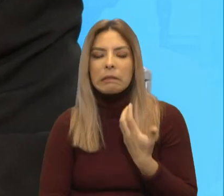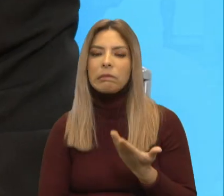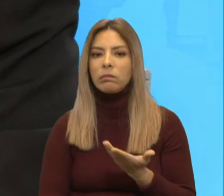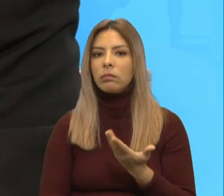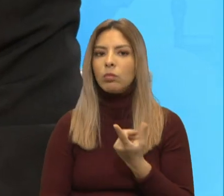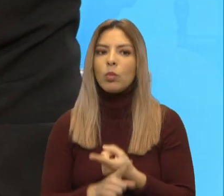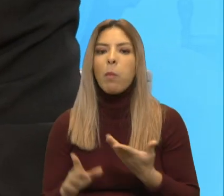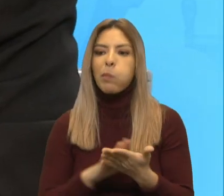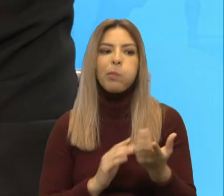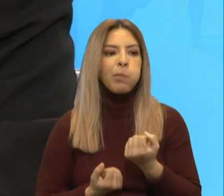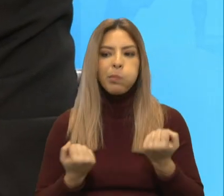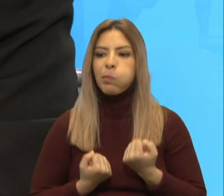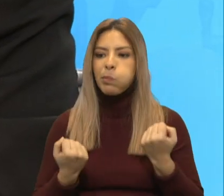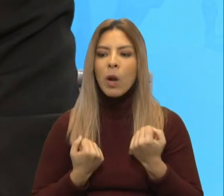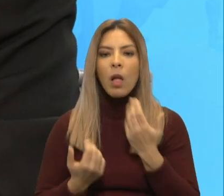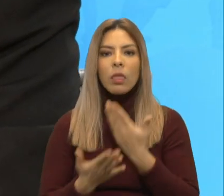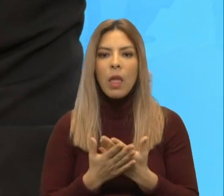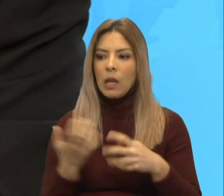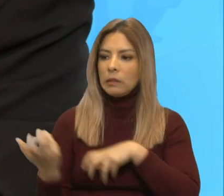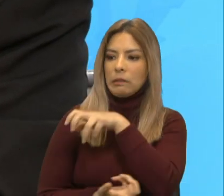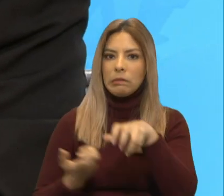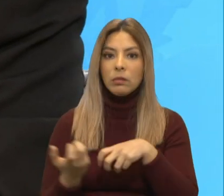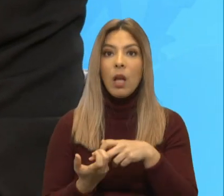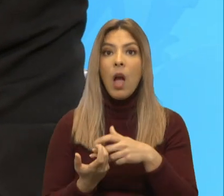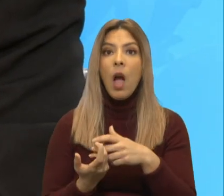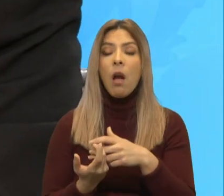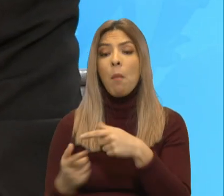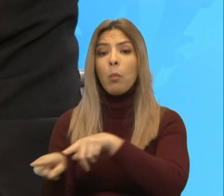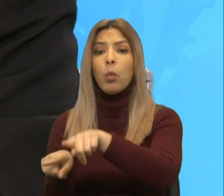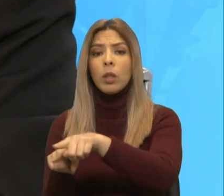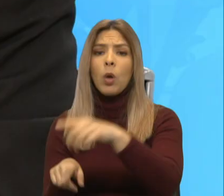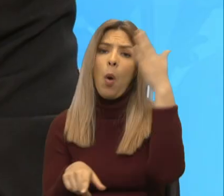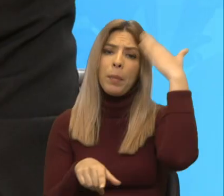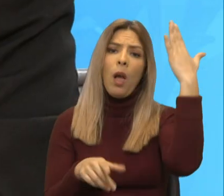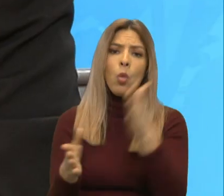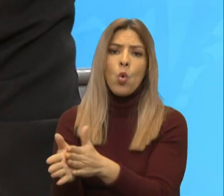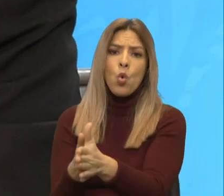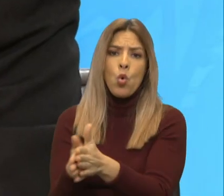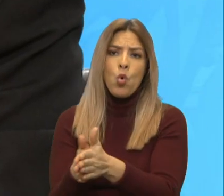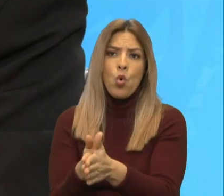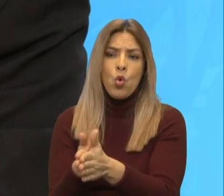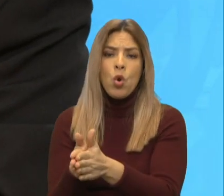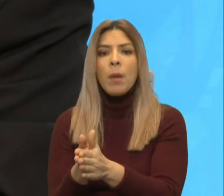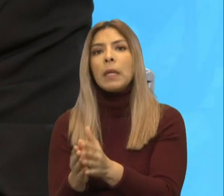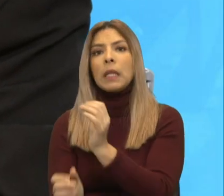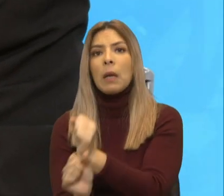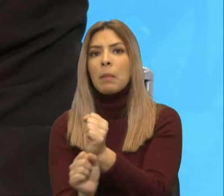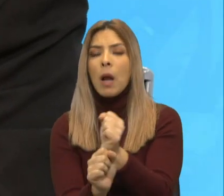cria entre eles um mal-estar que muitas vezes é aproveitado politicamente para todo um trabalho de